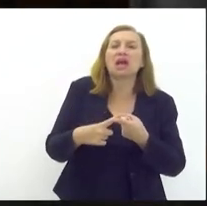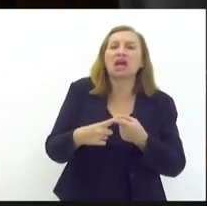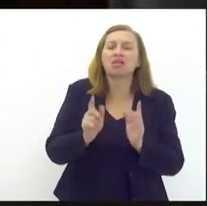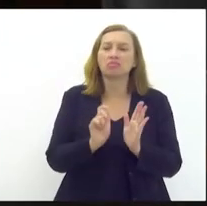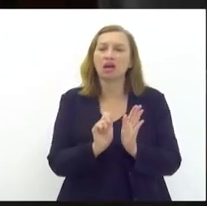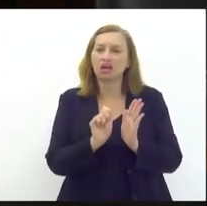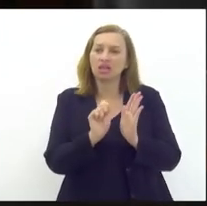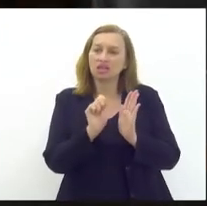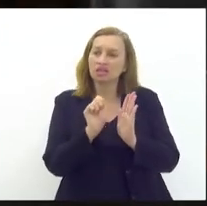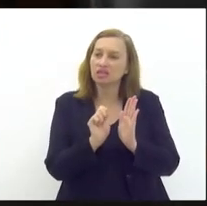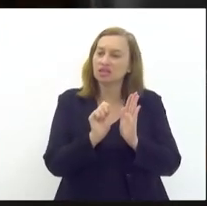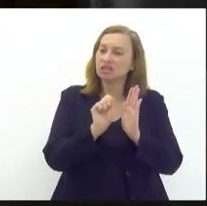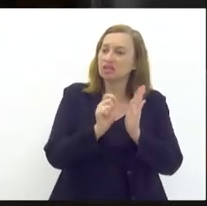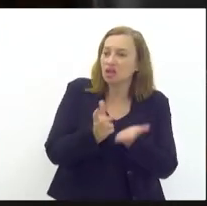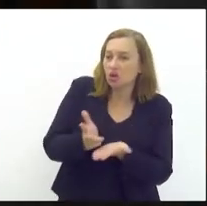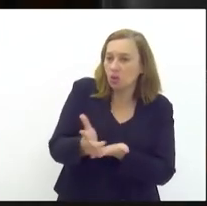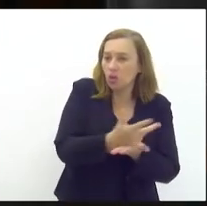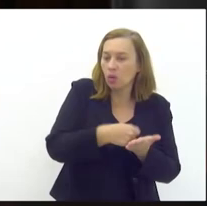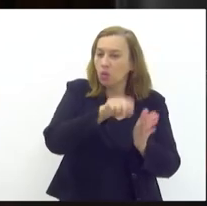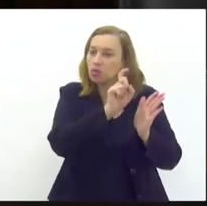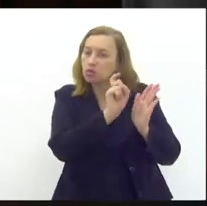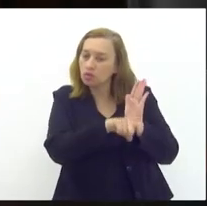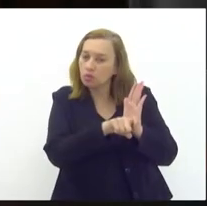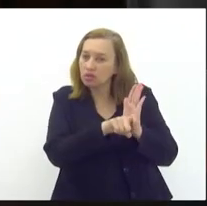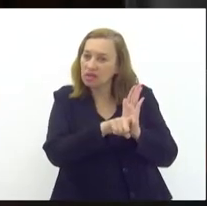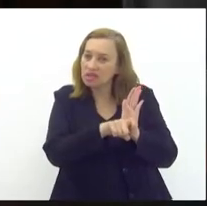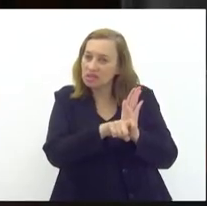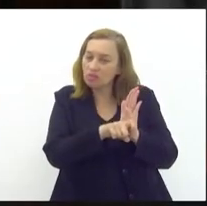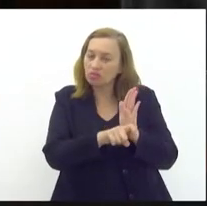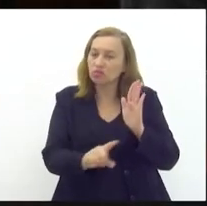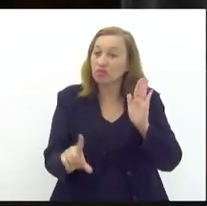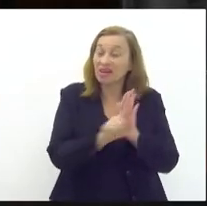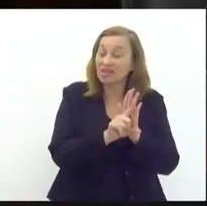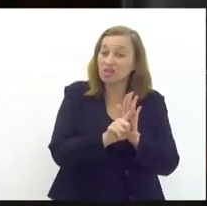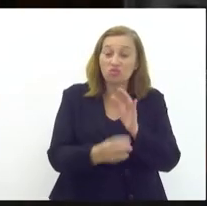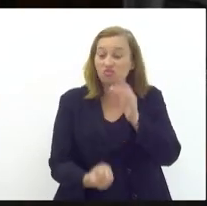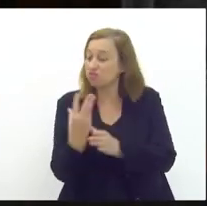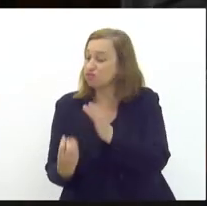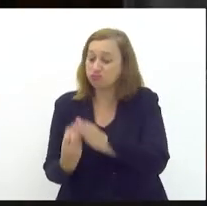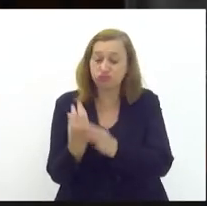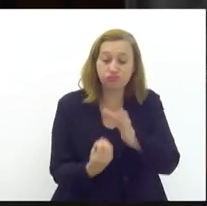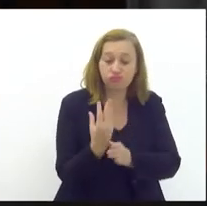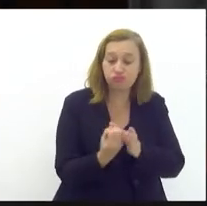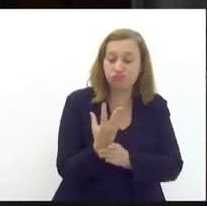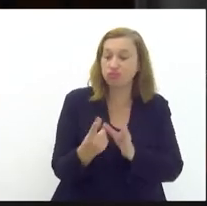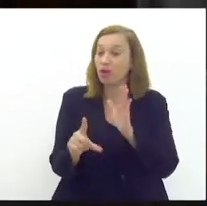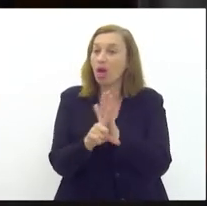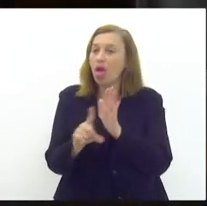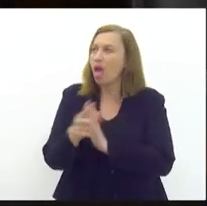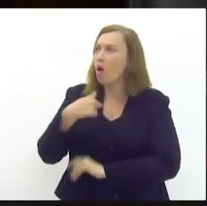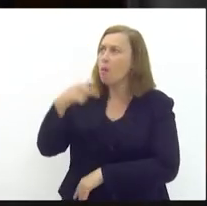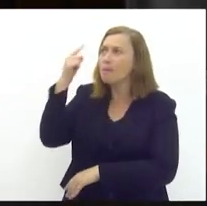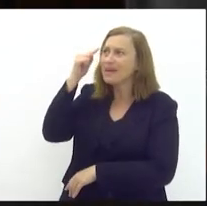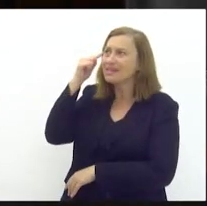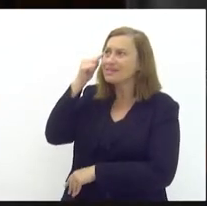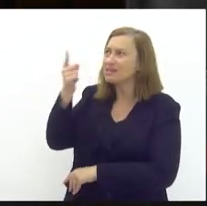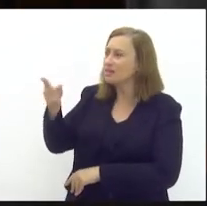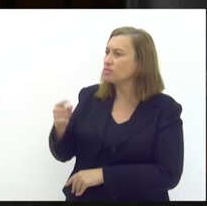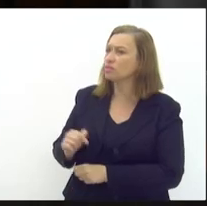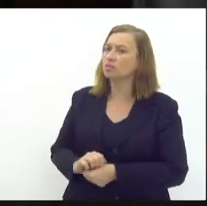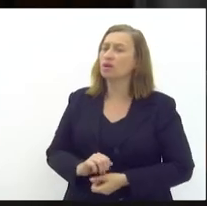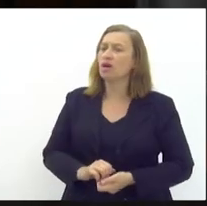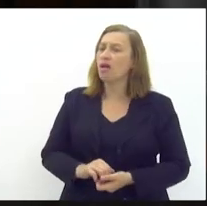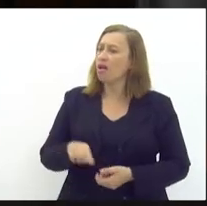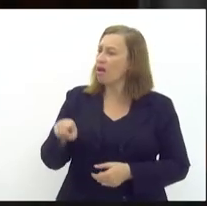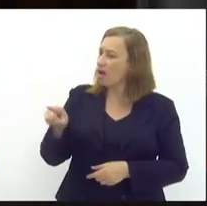brasil virou virou um emaranhado de leis né e eu fico pensando aquele contribuinte lá